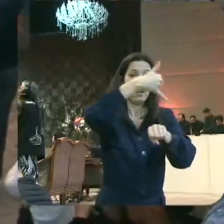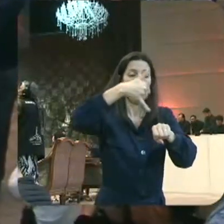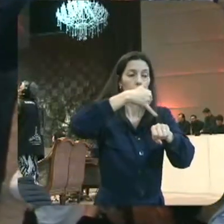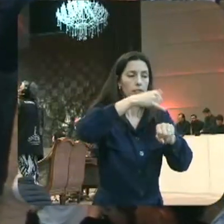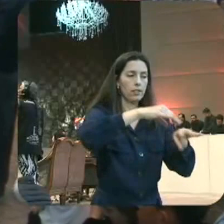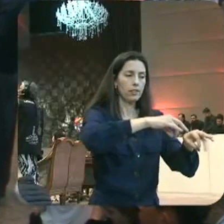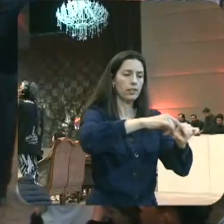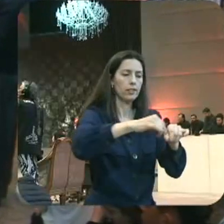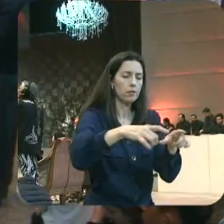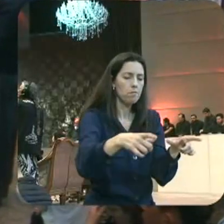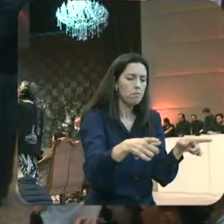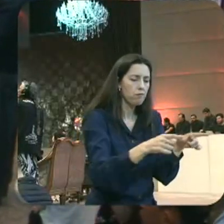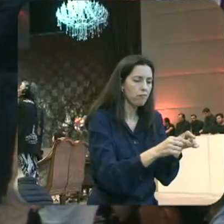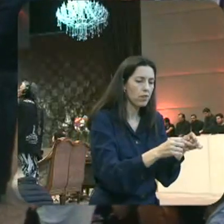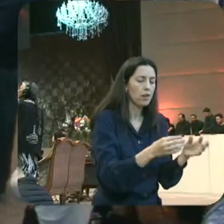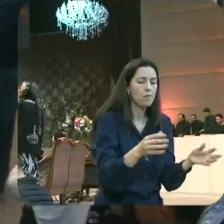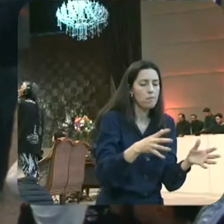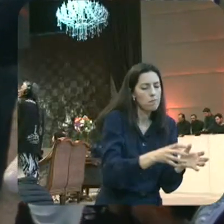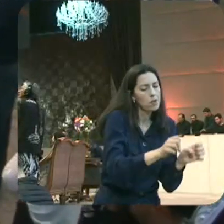e dizer, primeiro, Senhor,